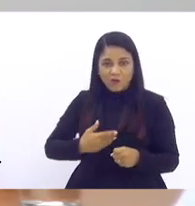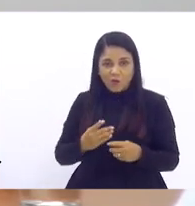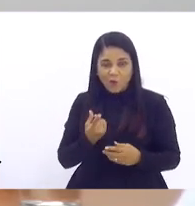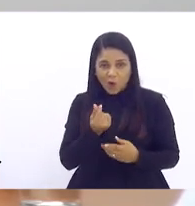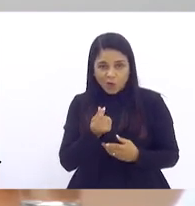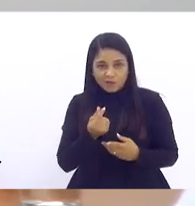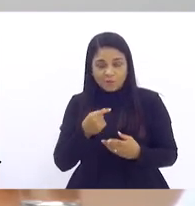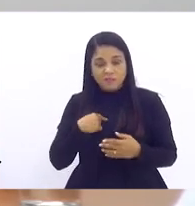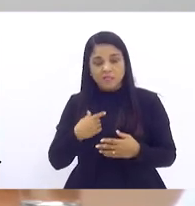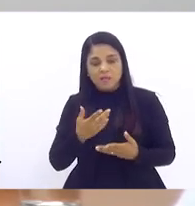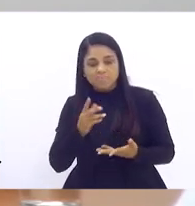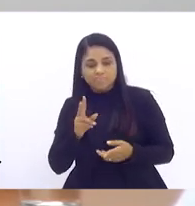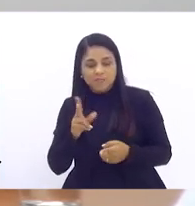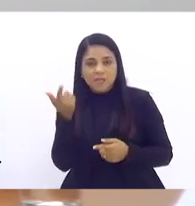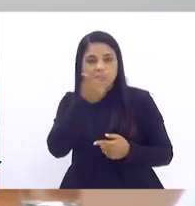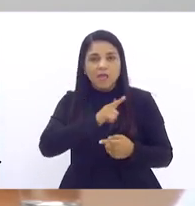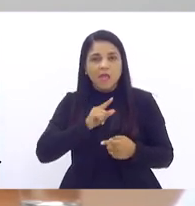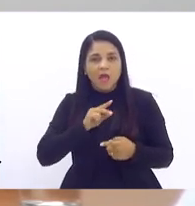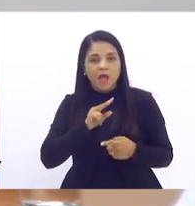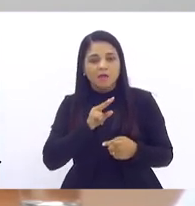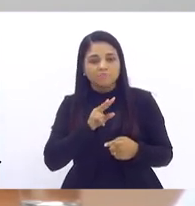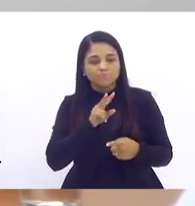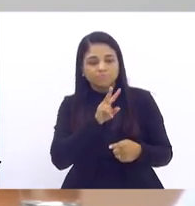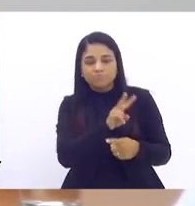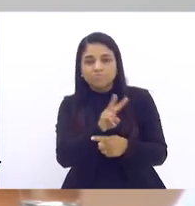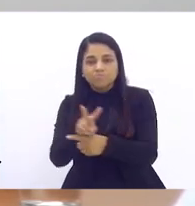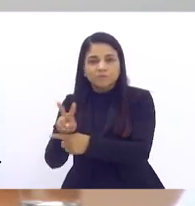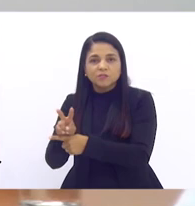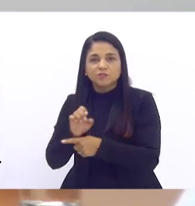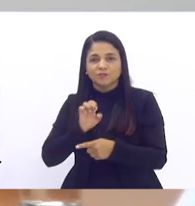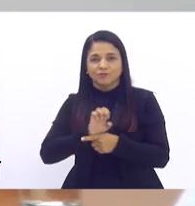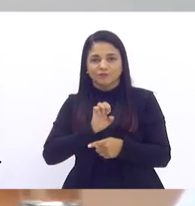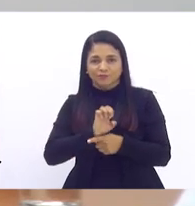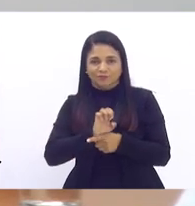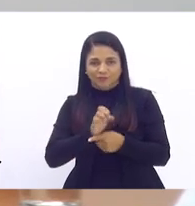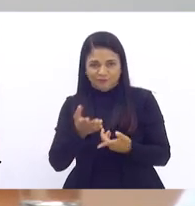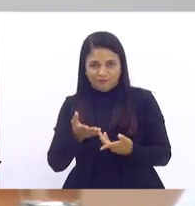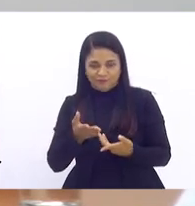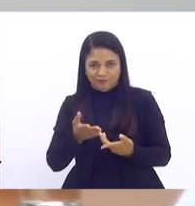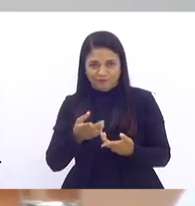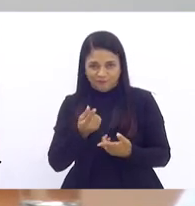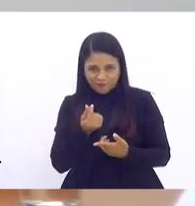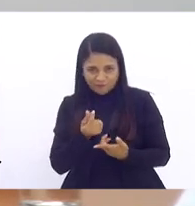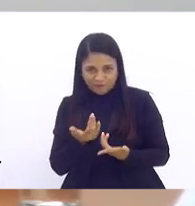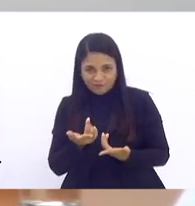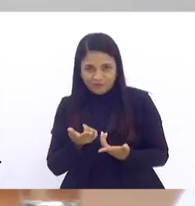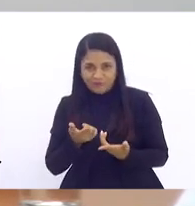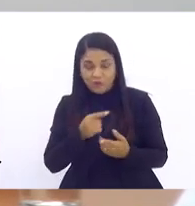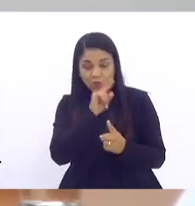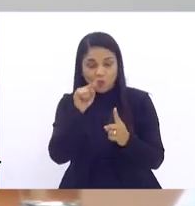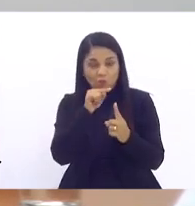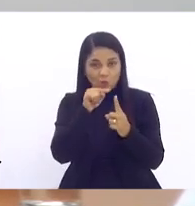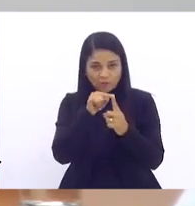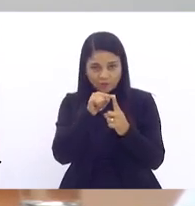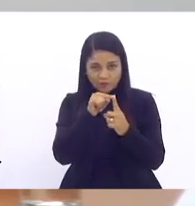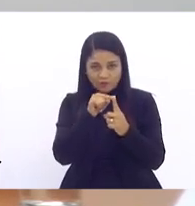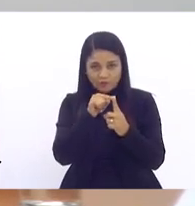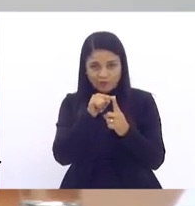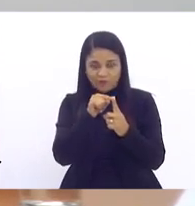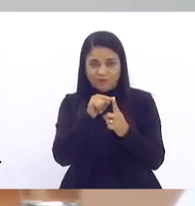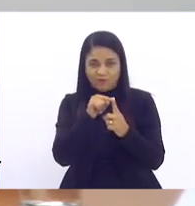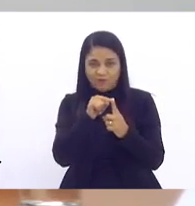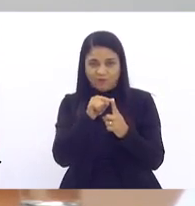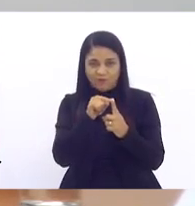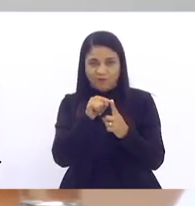e esse puxa lá puxa aqui precisa ser equilibrado porque na verdade o objetivo de